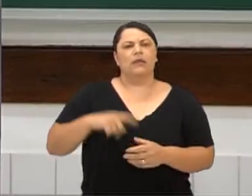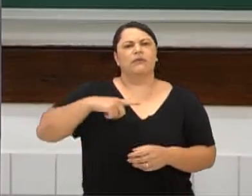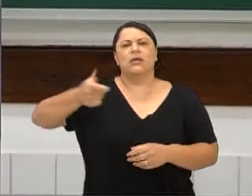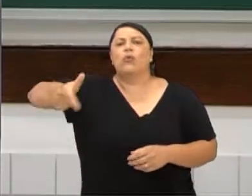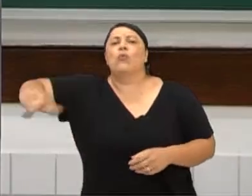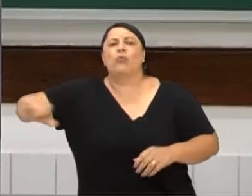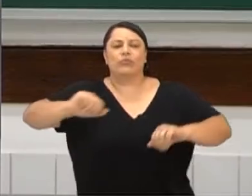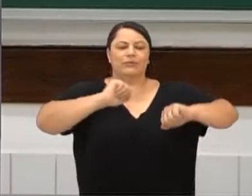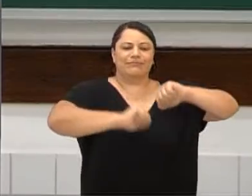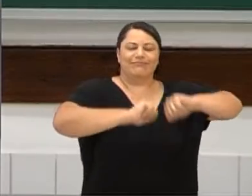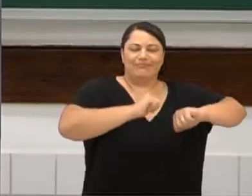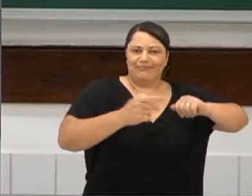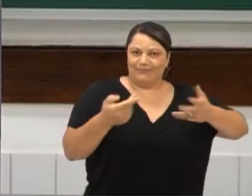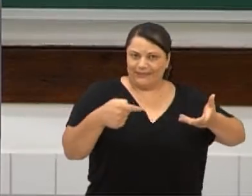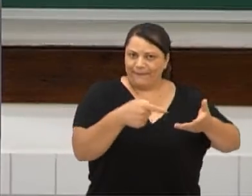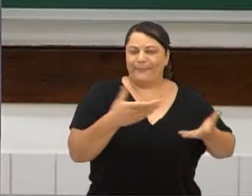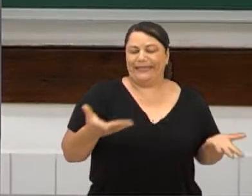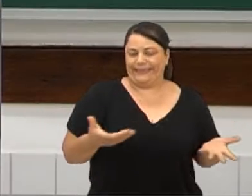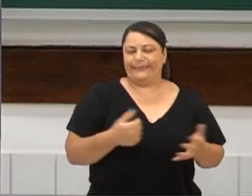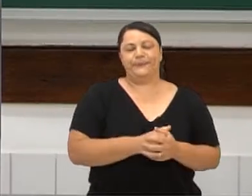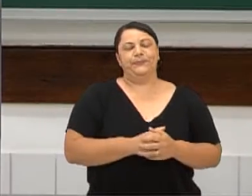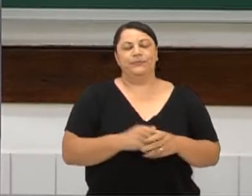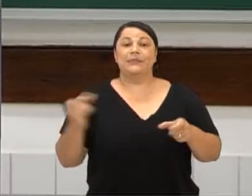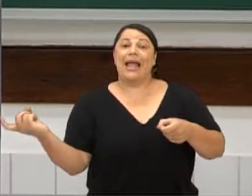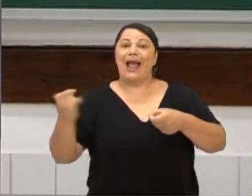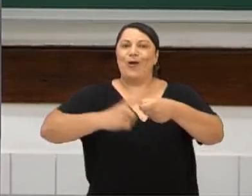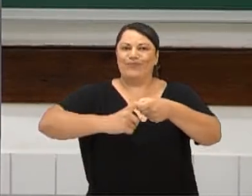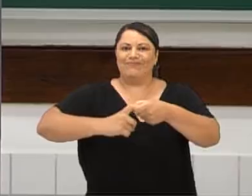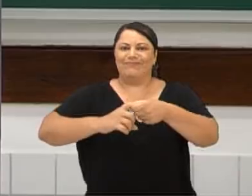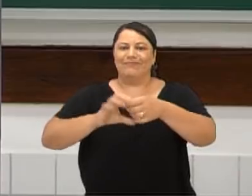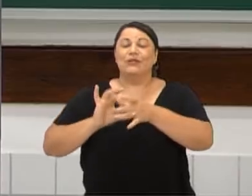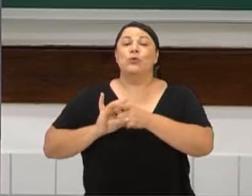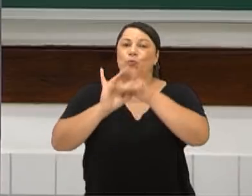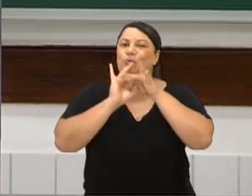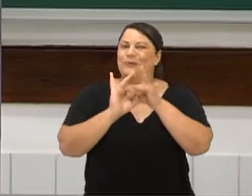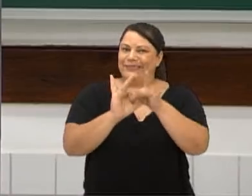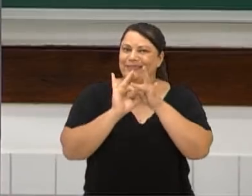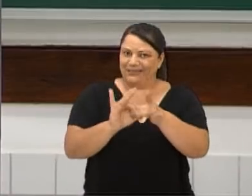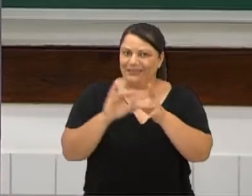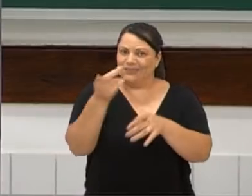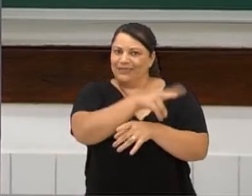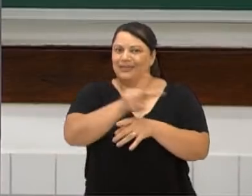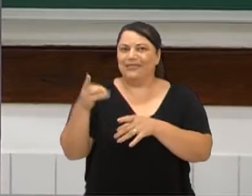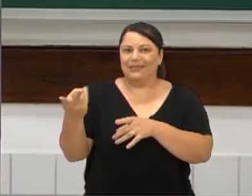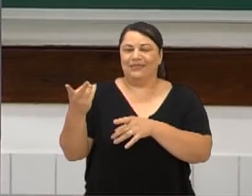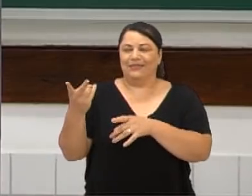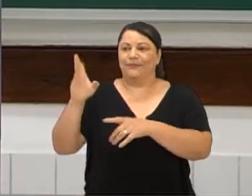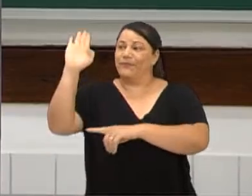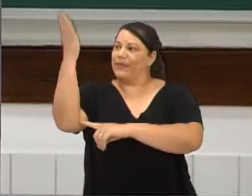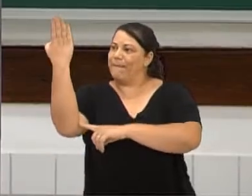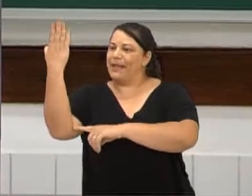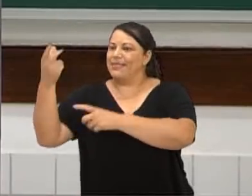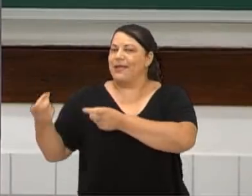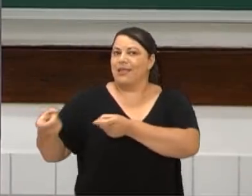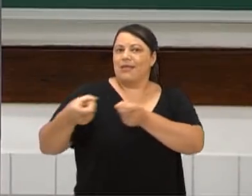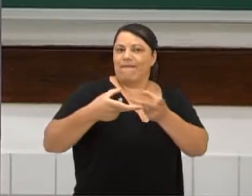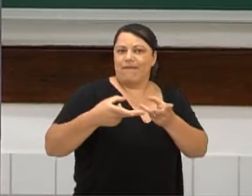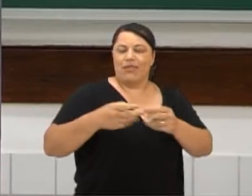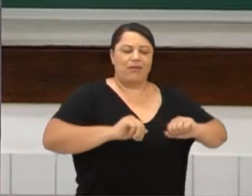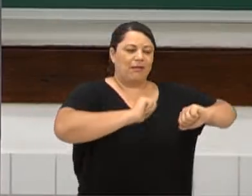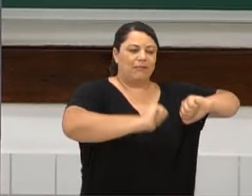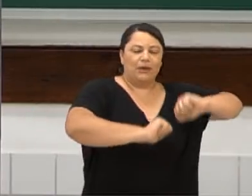empresa aliada a essa empresa, unida a essa empresa que vai fornecer a madeira. Uma outra